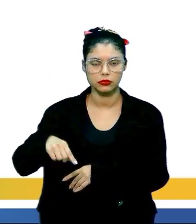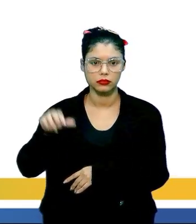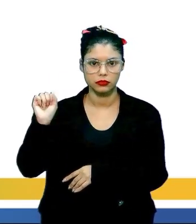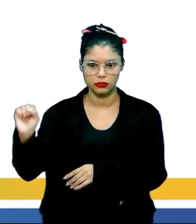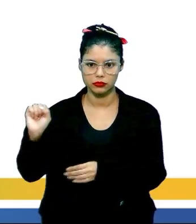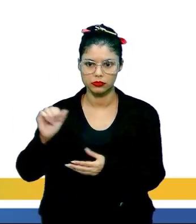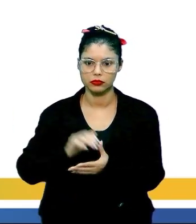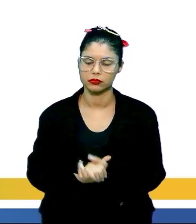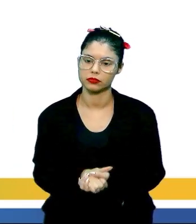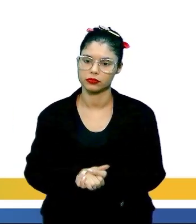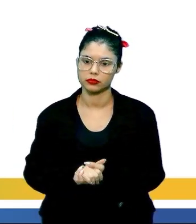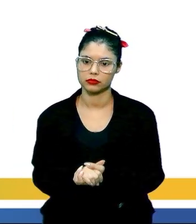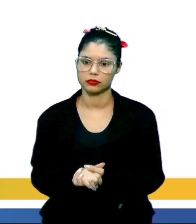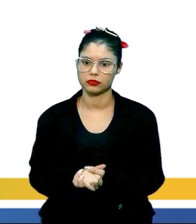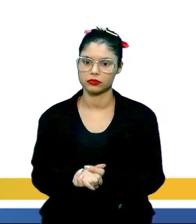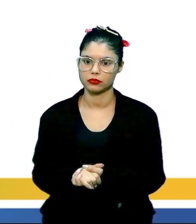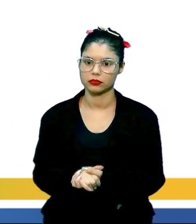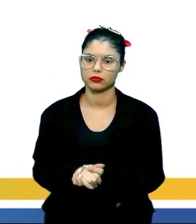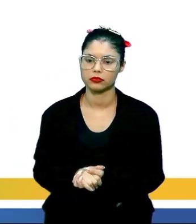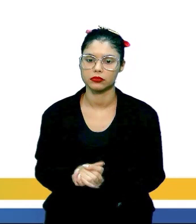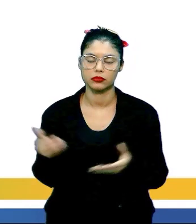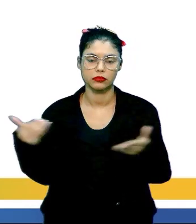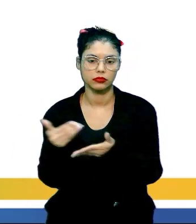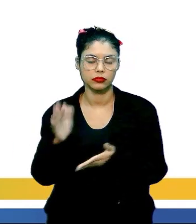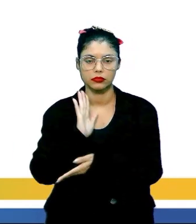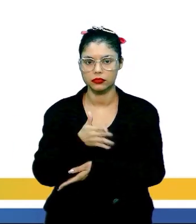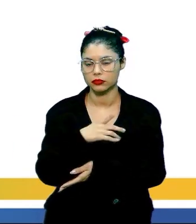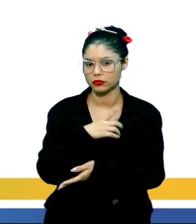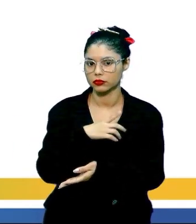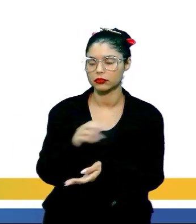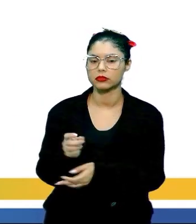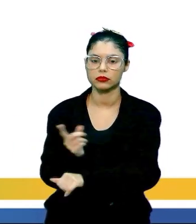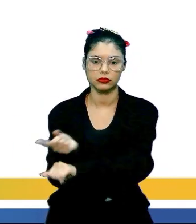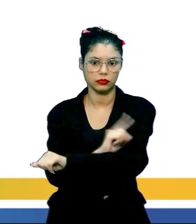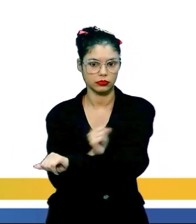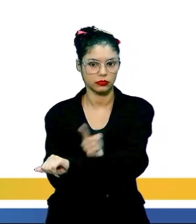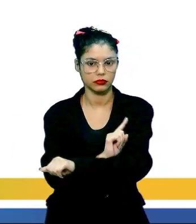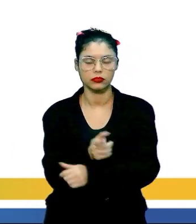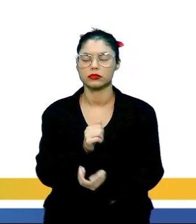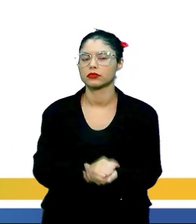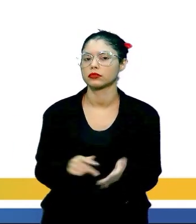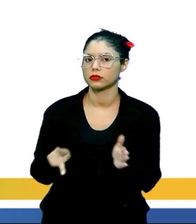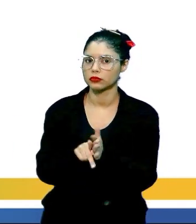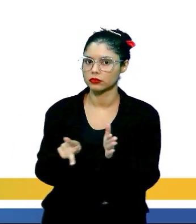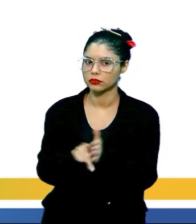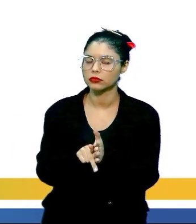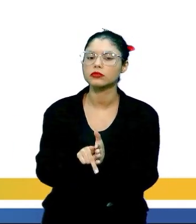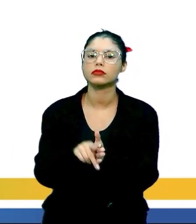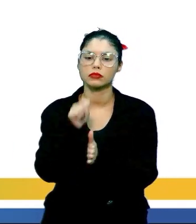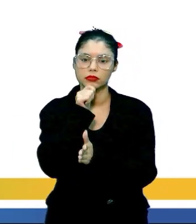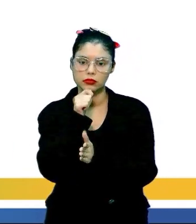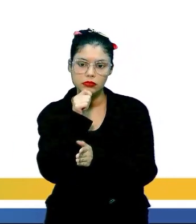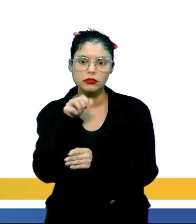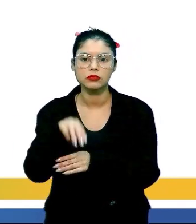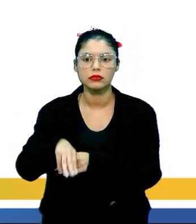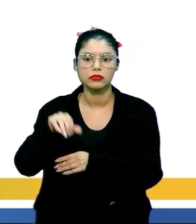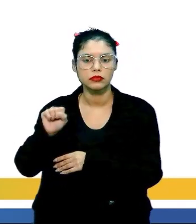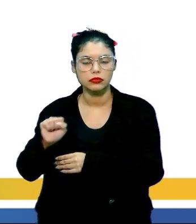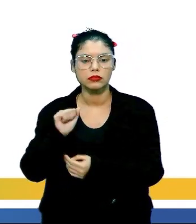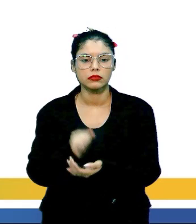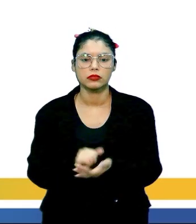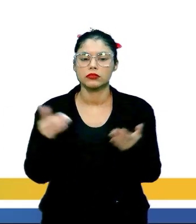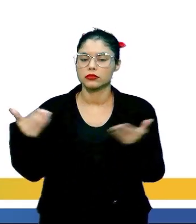metros por segundo. Agora que temos a velocidade na unidade de medida de metros por segundo, podemos